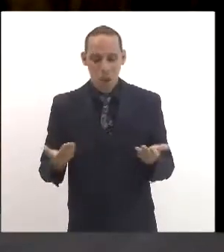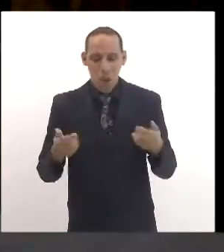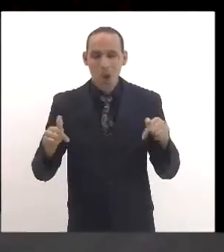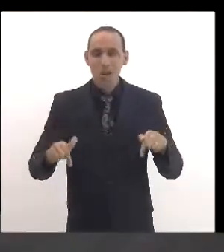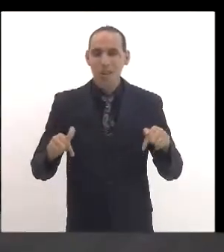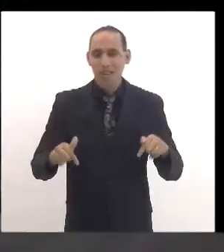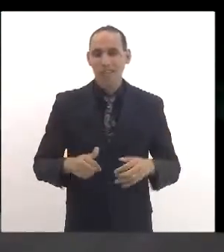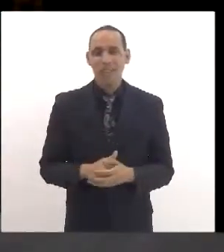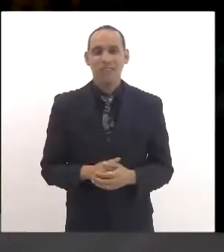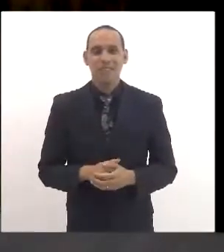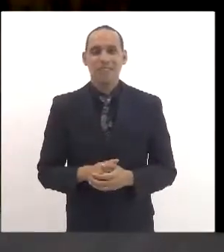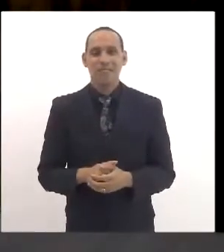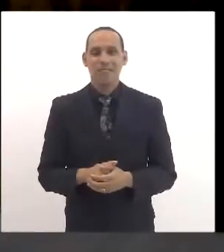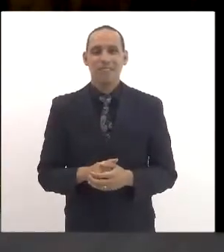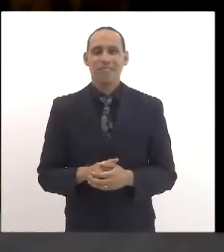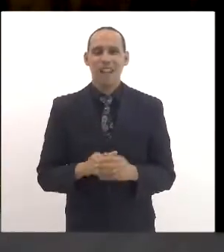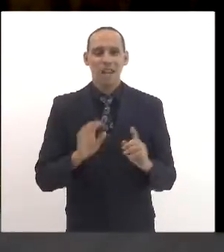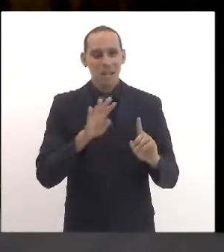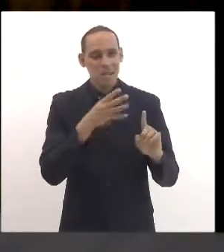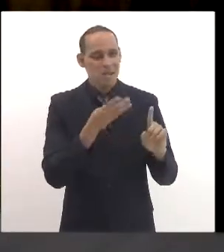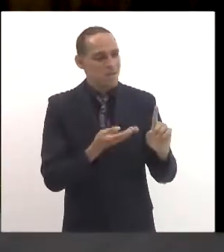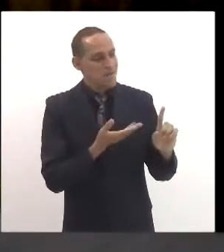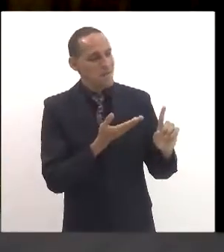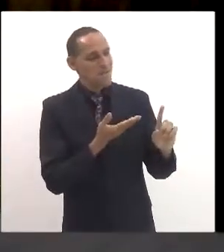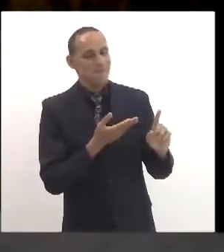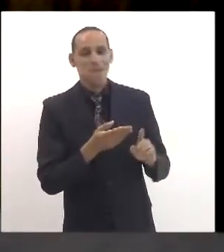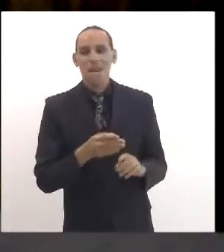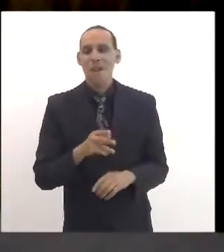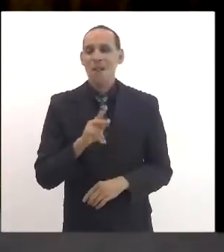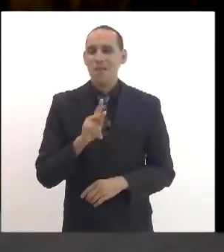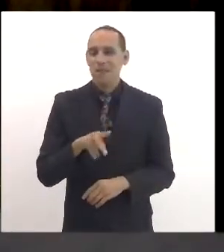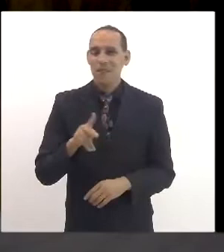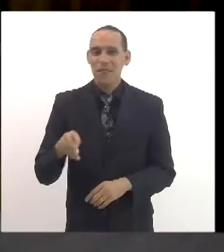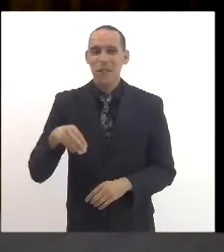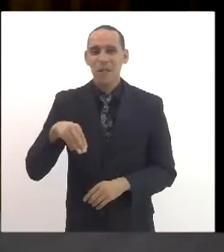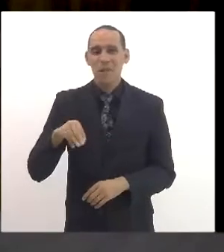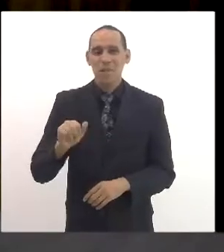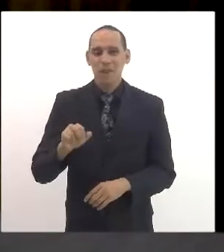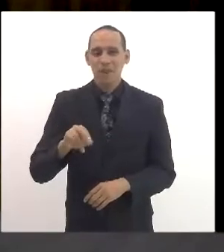aqui nesta homenagem ao professor Manuel Heitor,